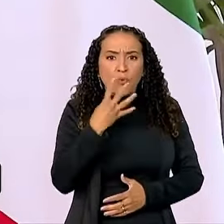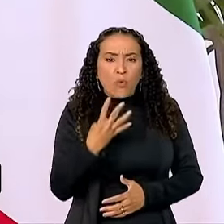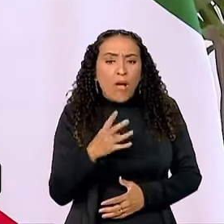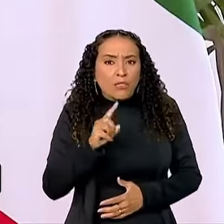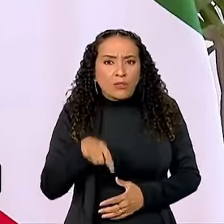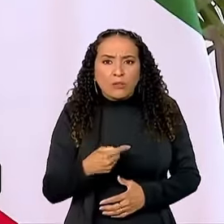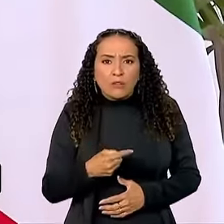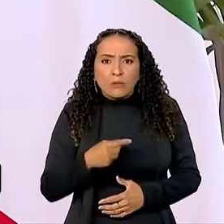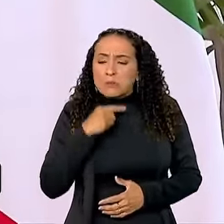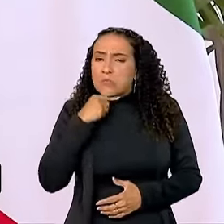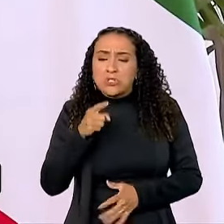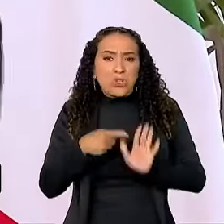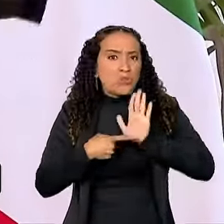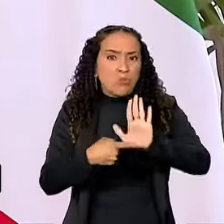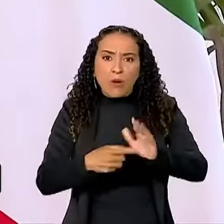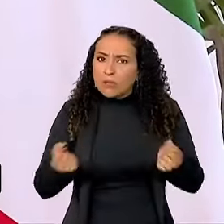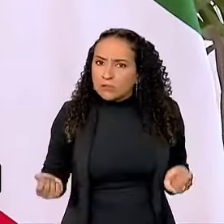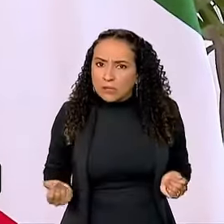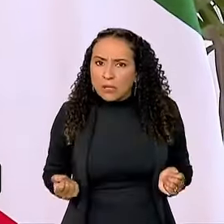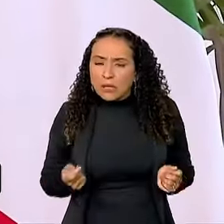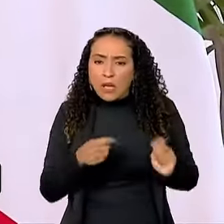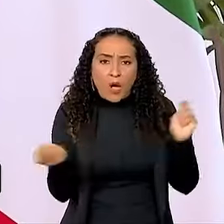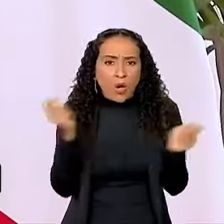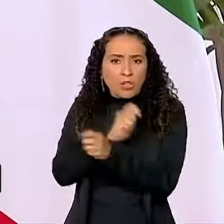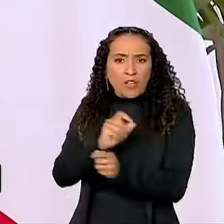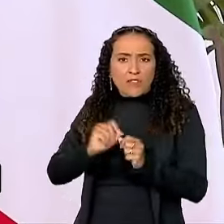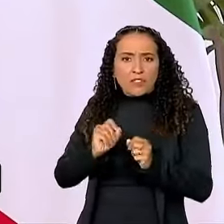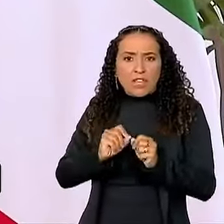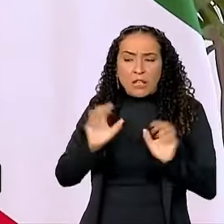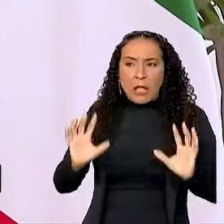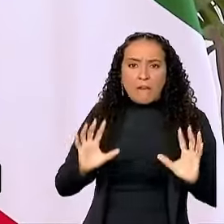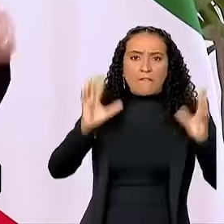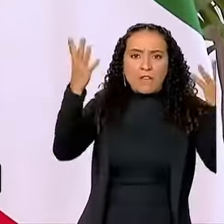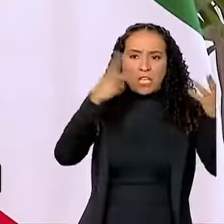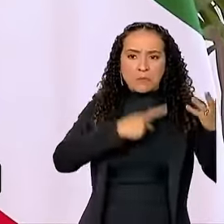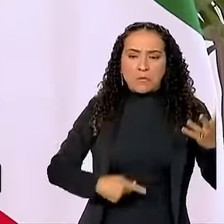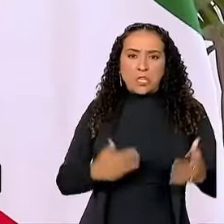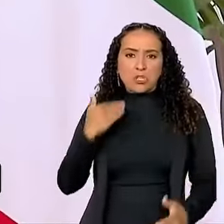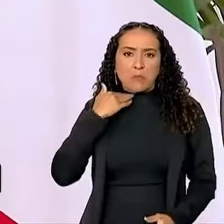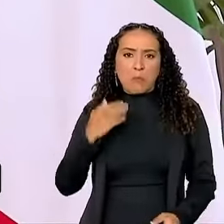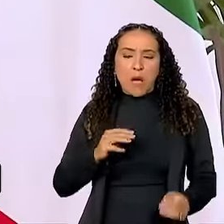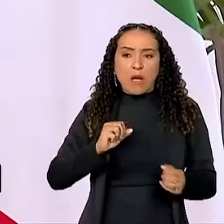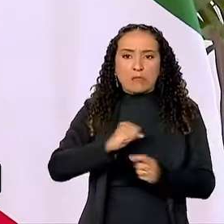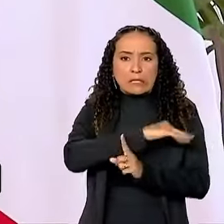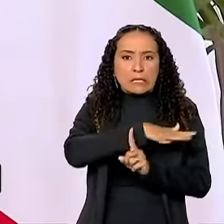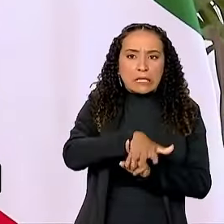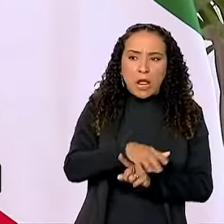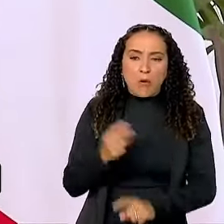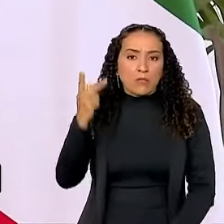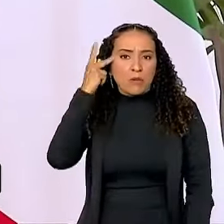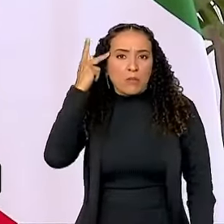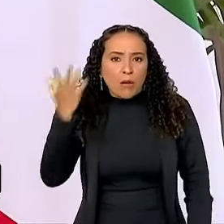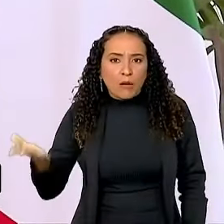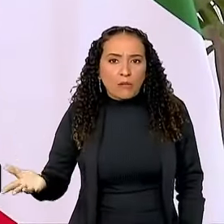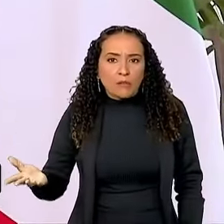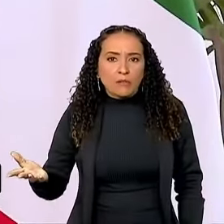4%. Ninguém fala. Ah, pelo contrário, faz uma festa para o presidente do Banco Central em São Paulo.